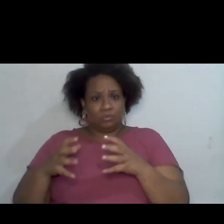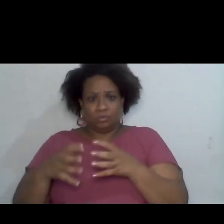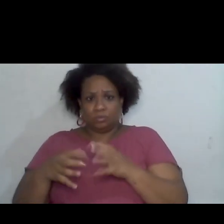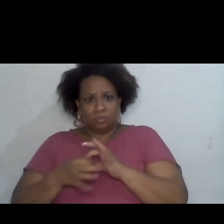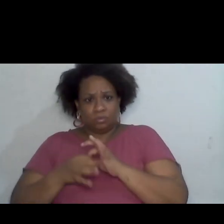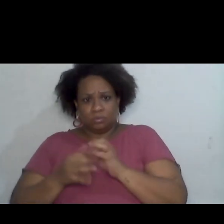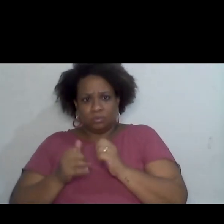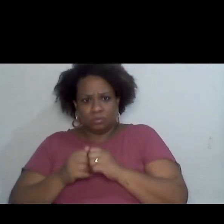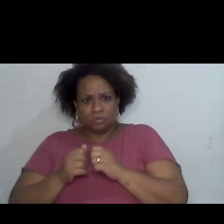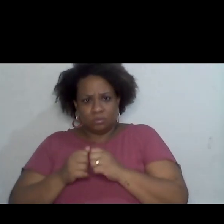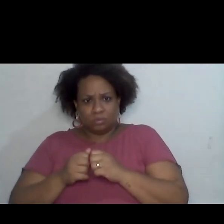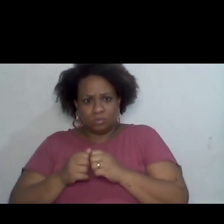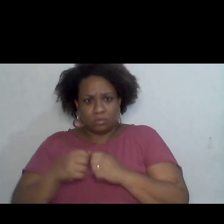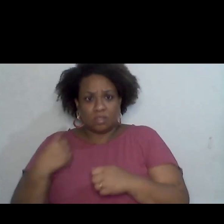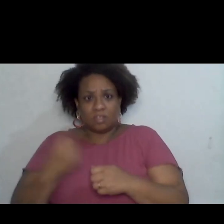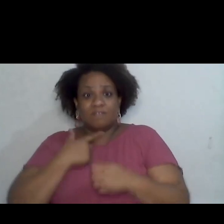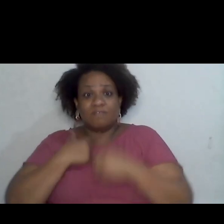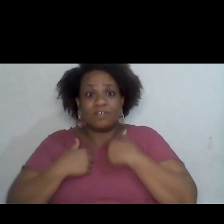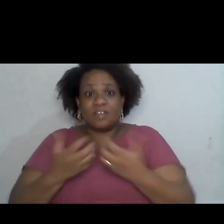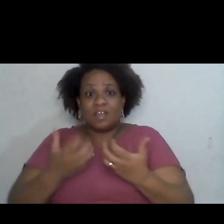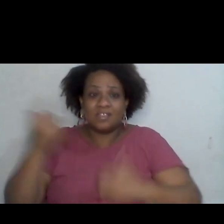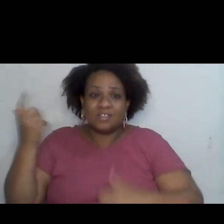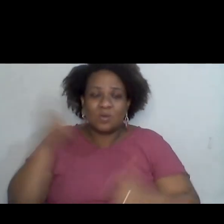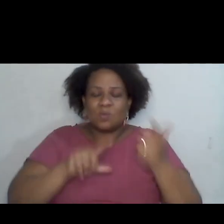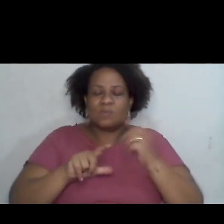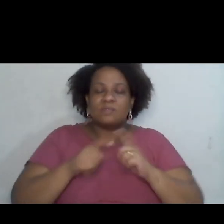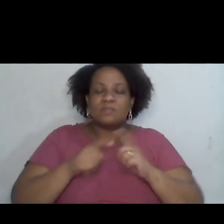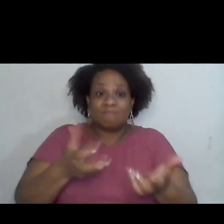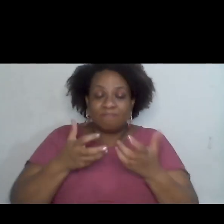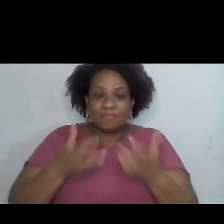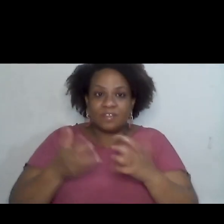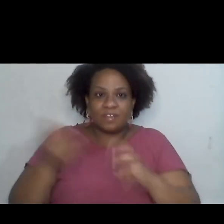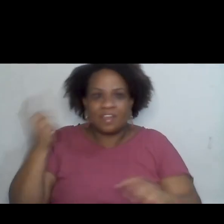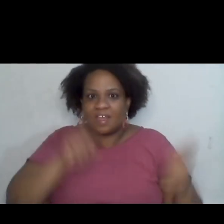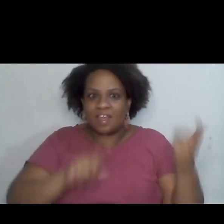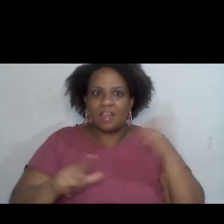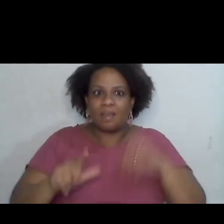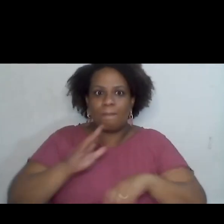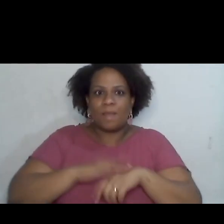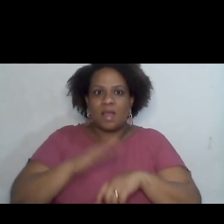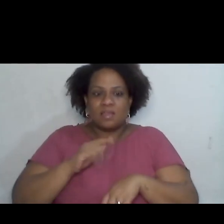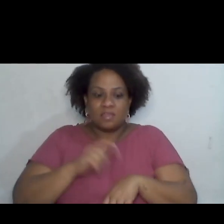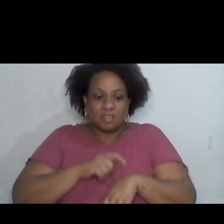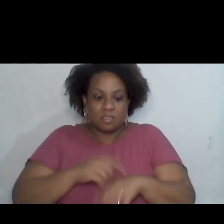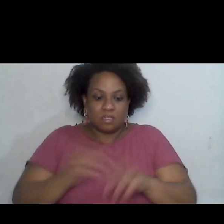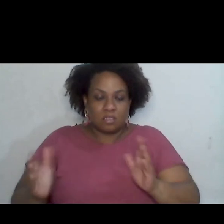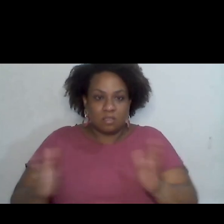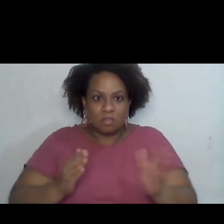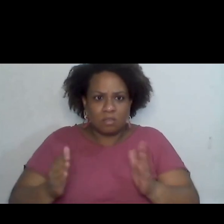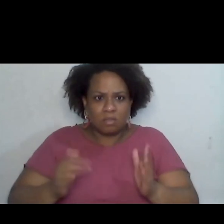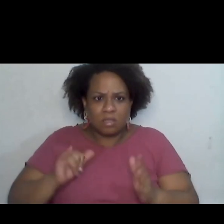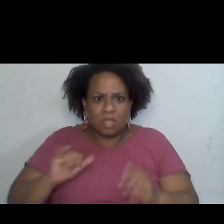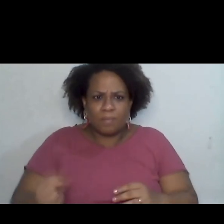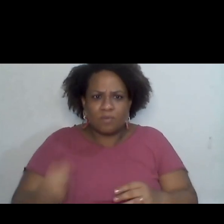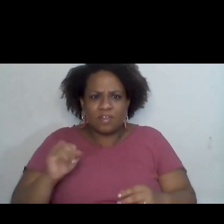vontade de acertar, com disposição de acertar, de fazer um novo momento, aproveitando todas as